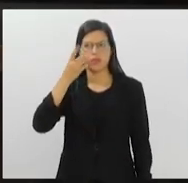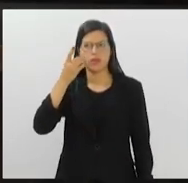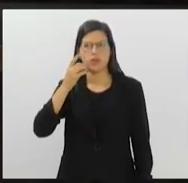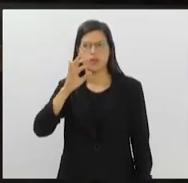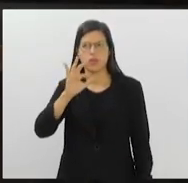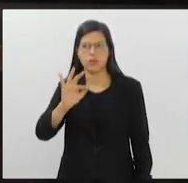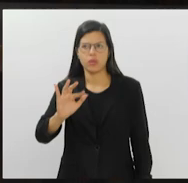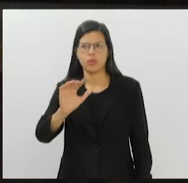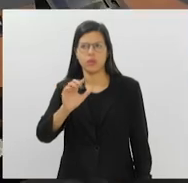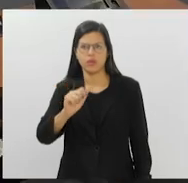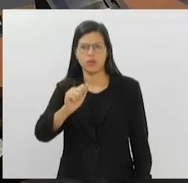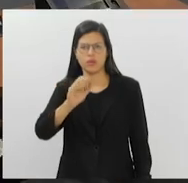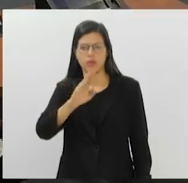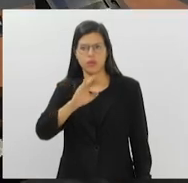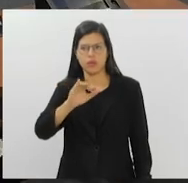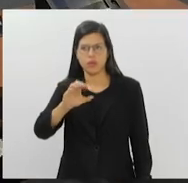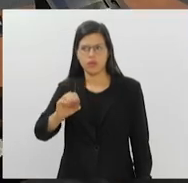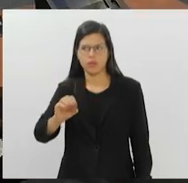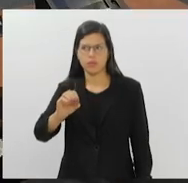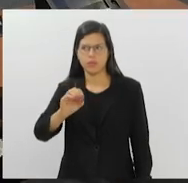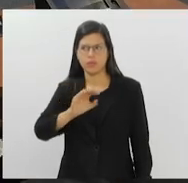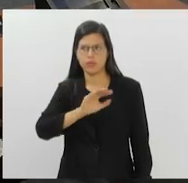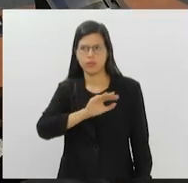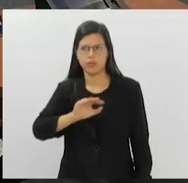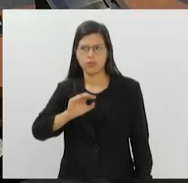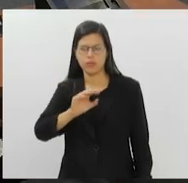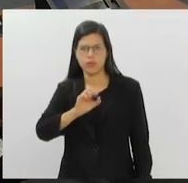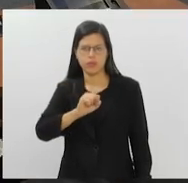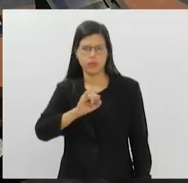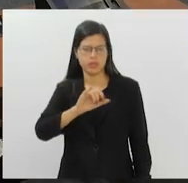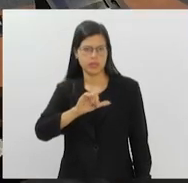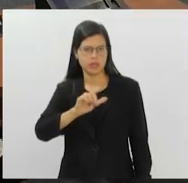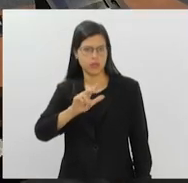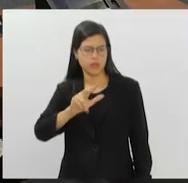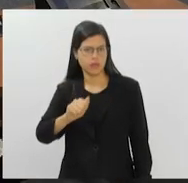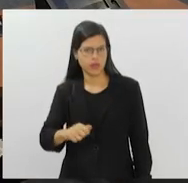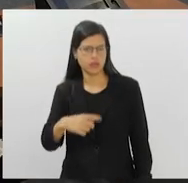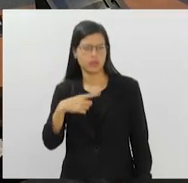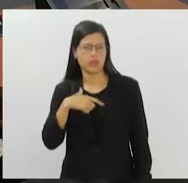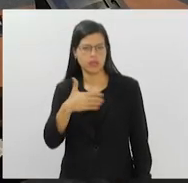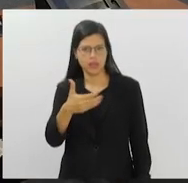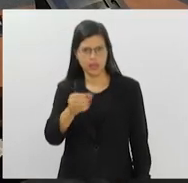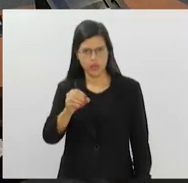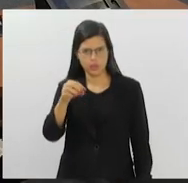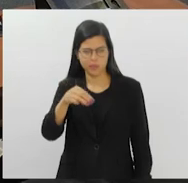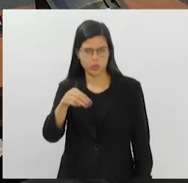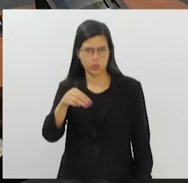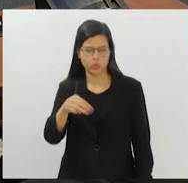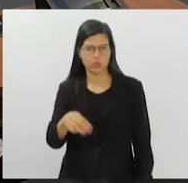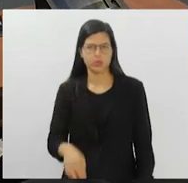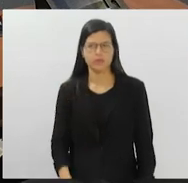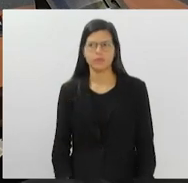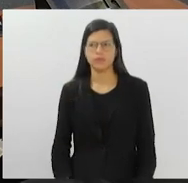Fábio Silva. Vossa Excelência dispõe de 10 minutos.